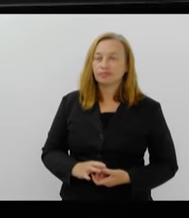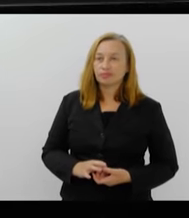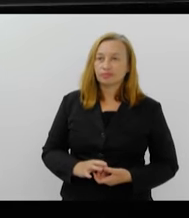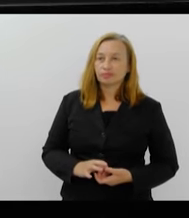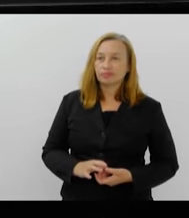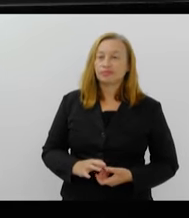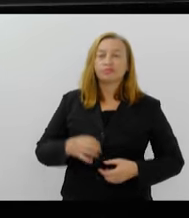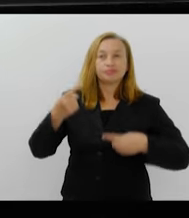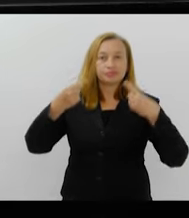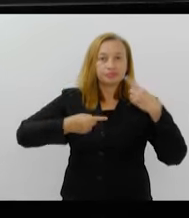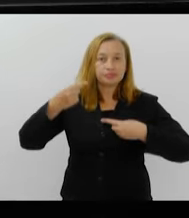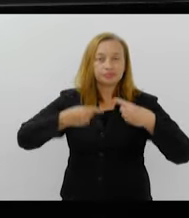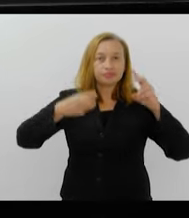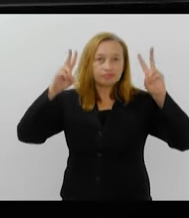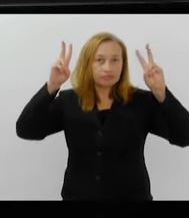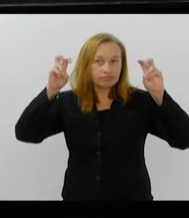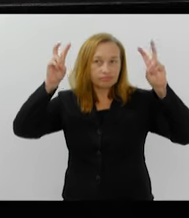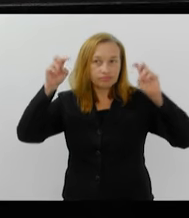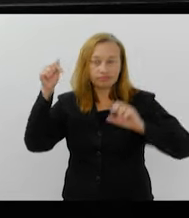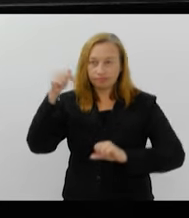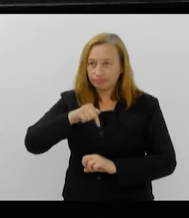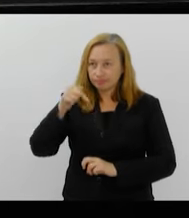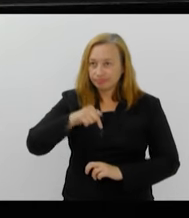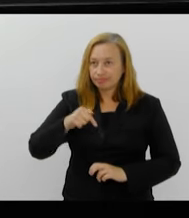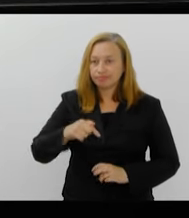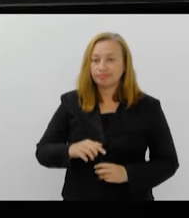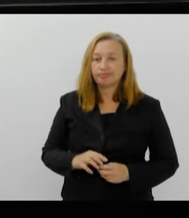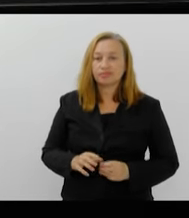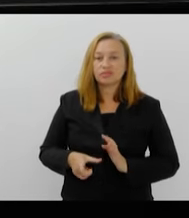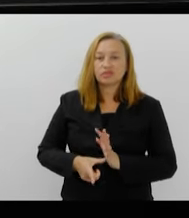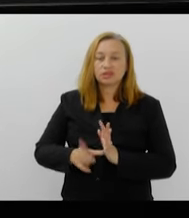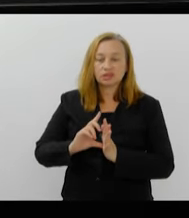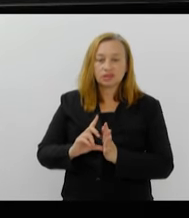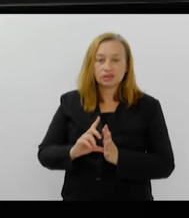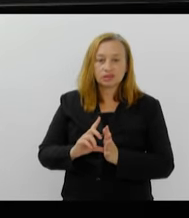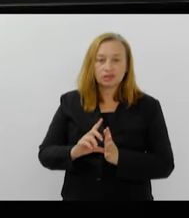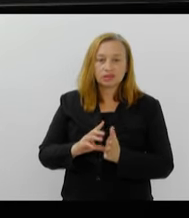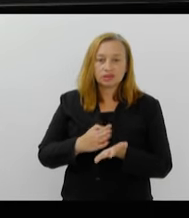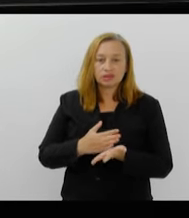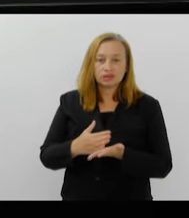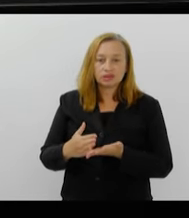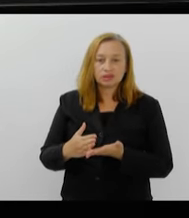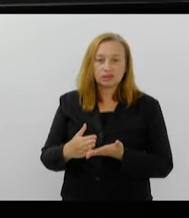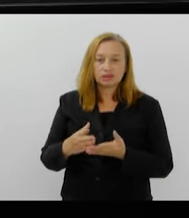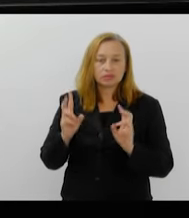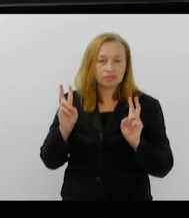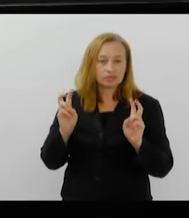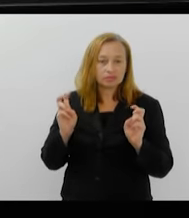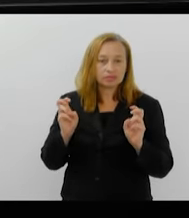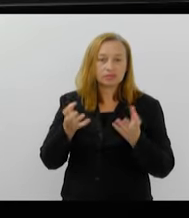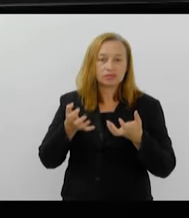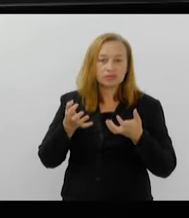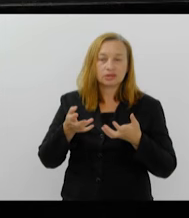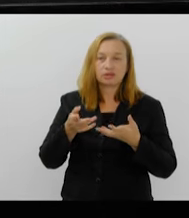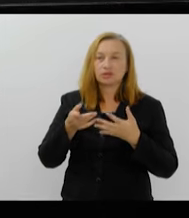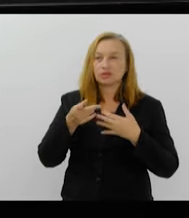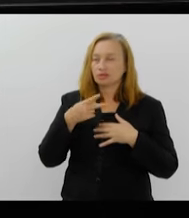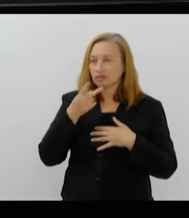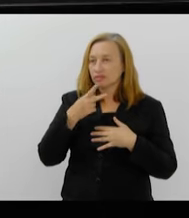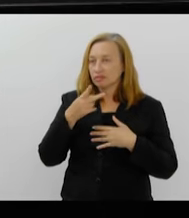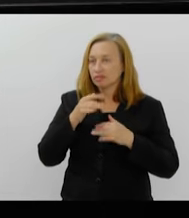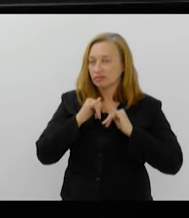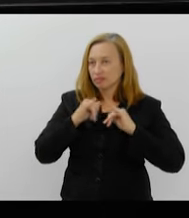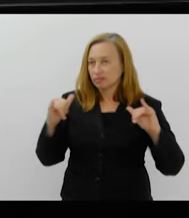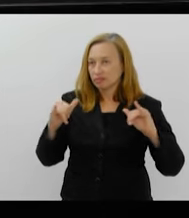Bom, debatendo a matéria aqui em pauta, antes de começar a debater a matéria, eu queria só dar um recado, uma